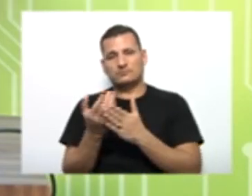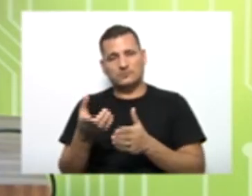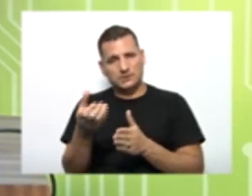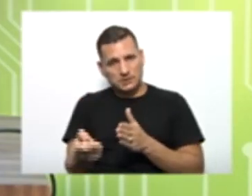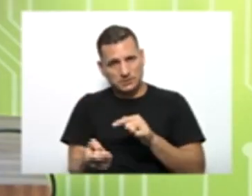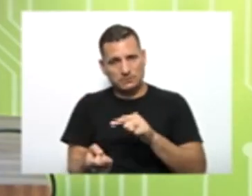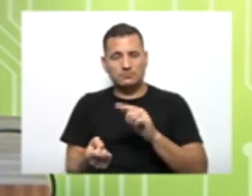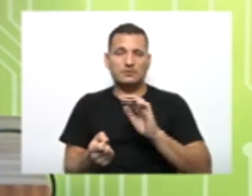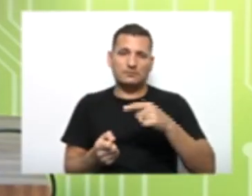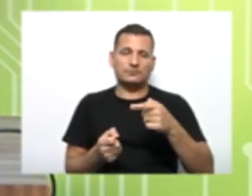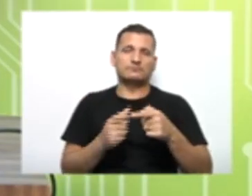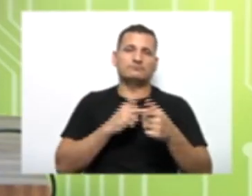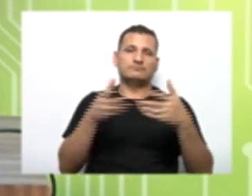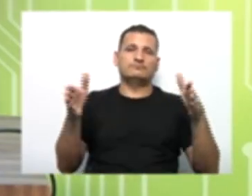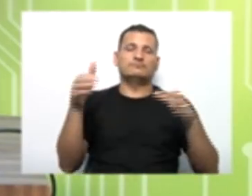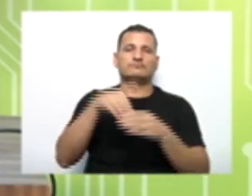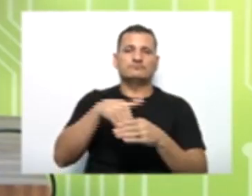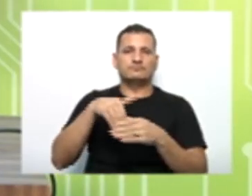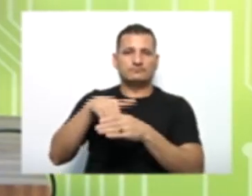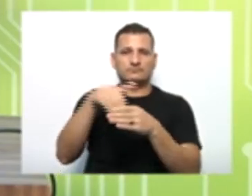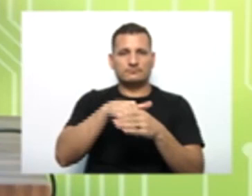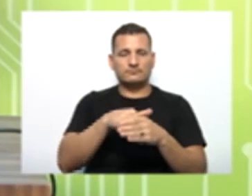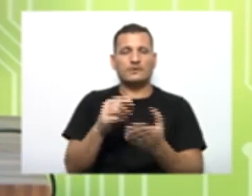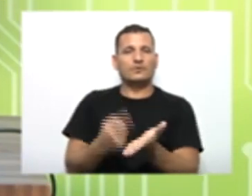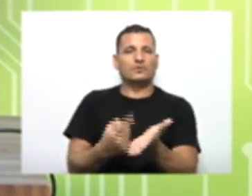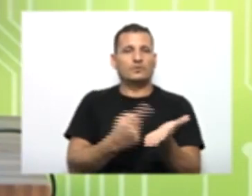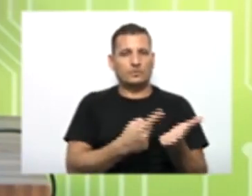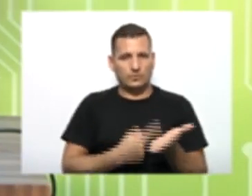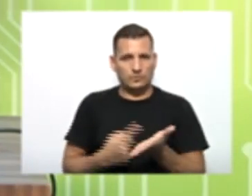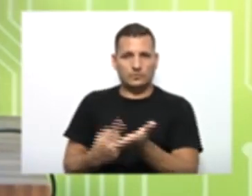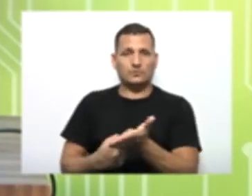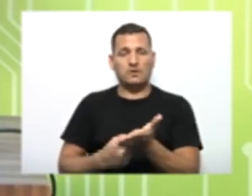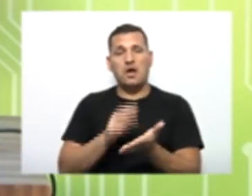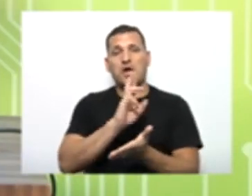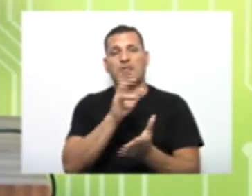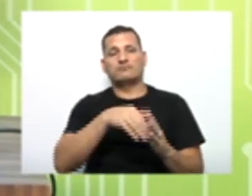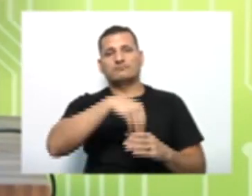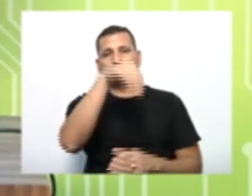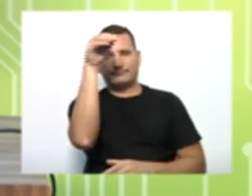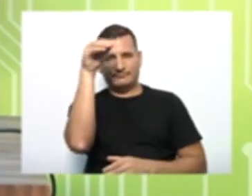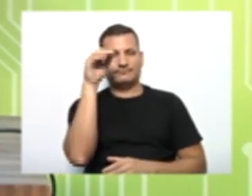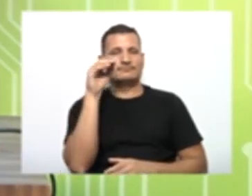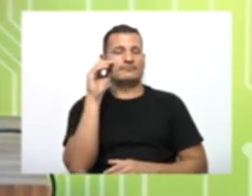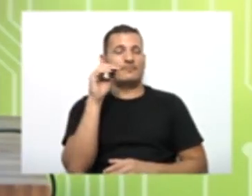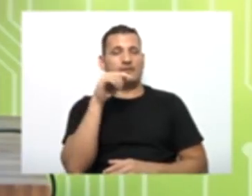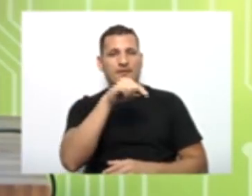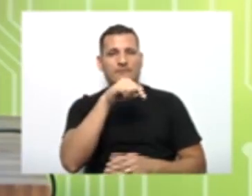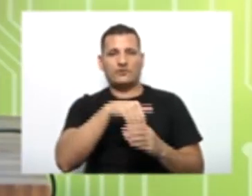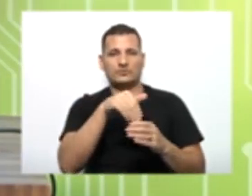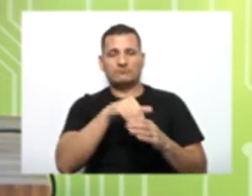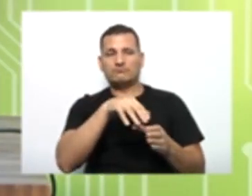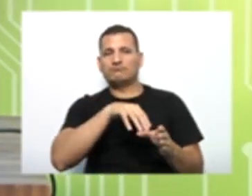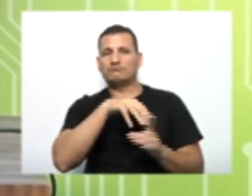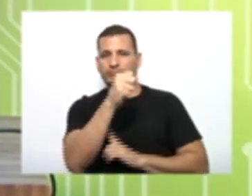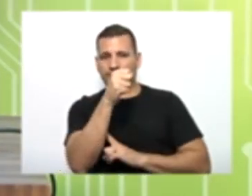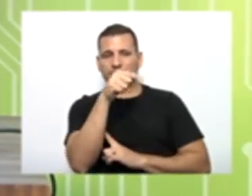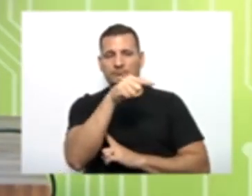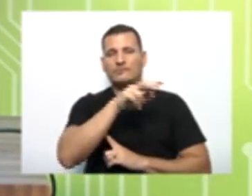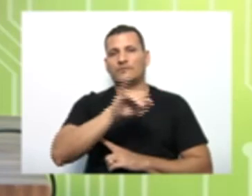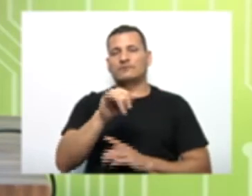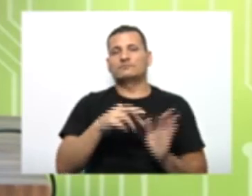os problemas que fazem parte do cotidiano de sociedades de vários países do mundo. Então, esse relatório de direitos humanos da